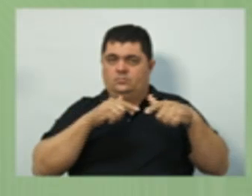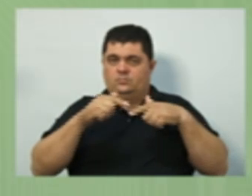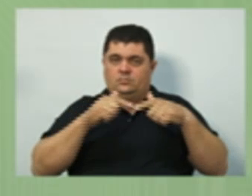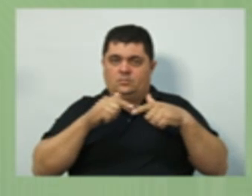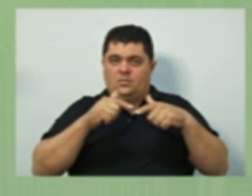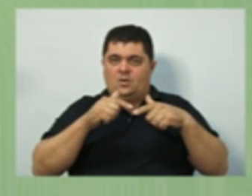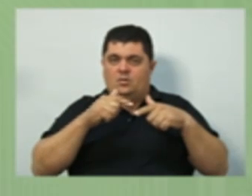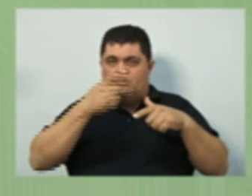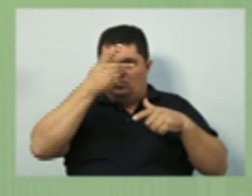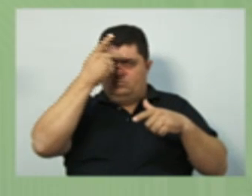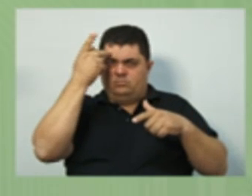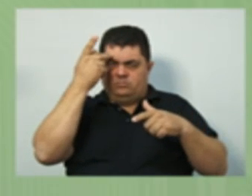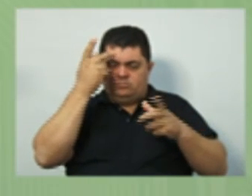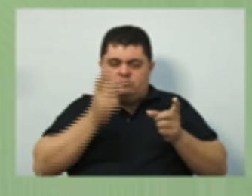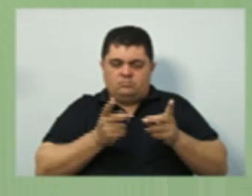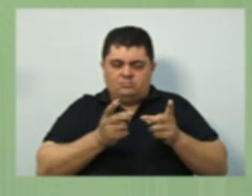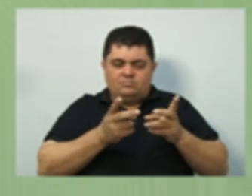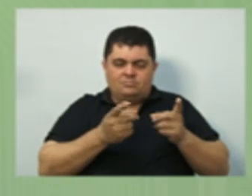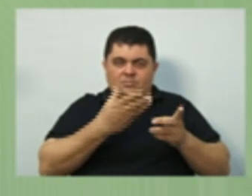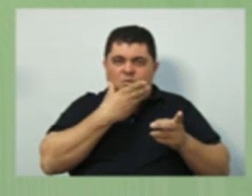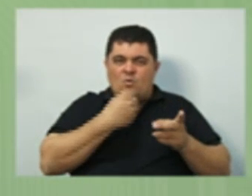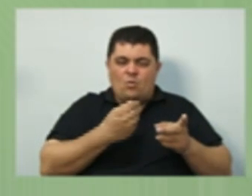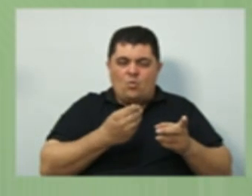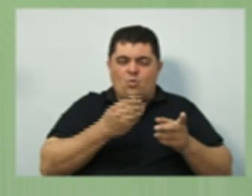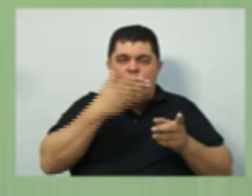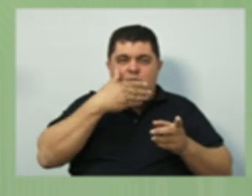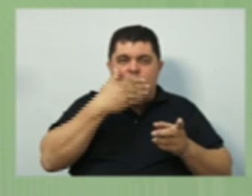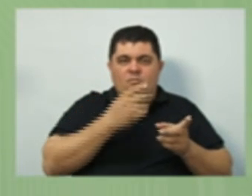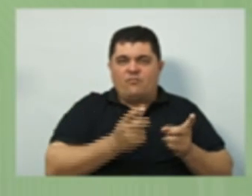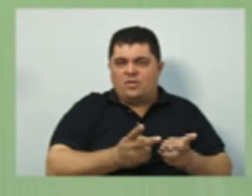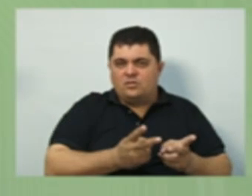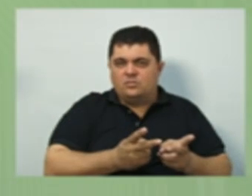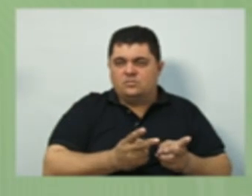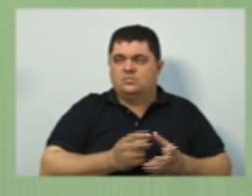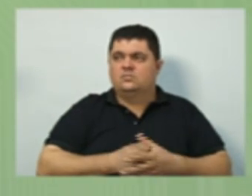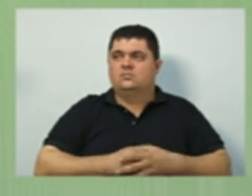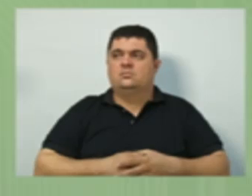da mercearia de onde veio o açúcar,